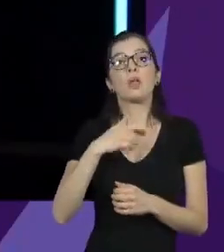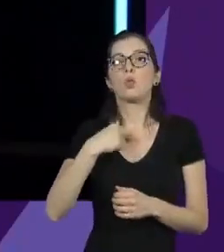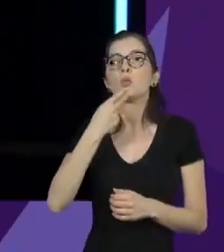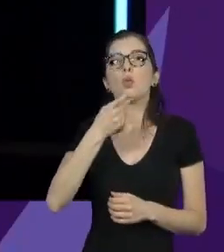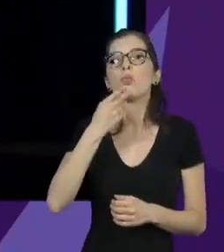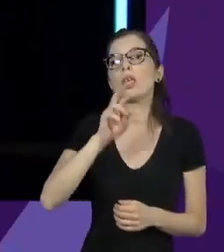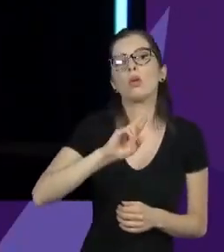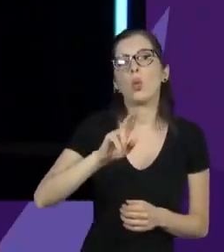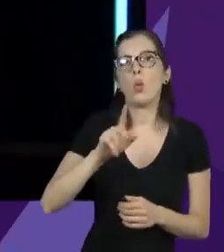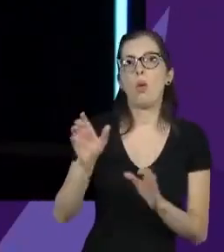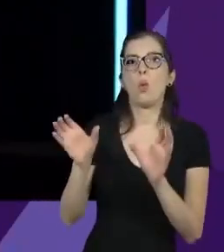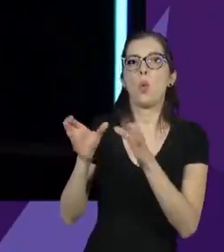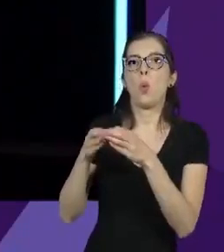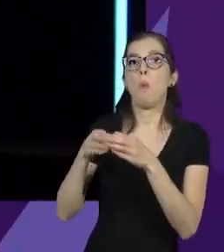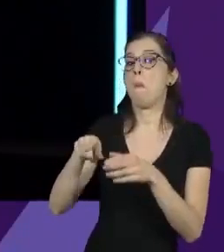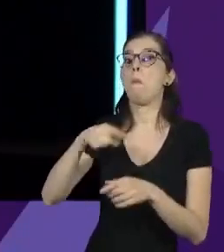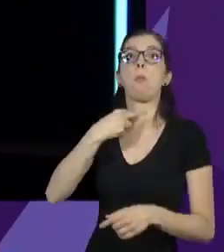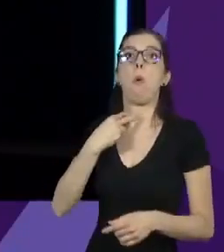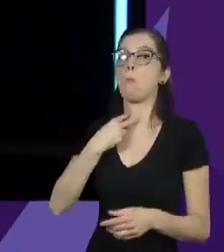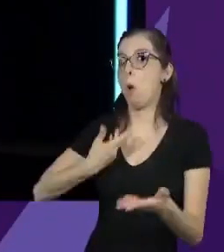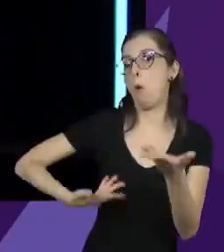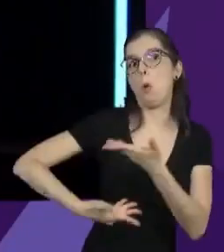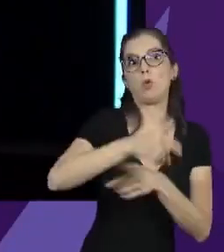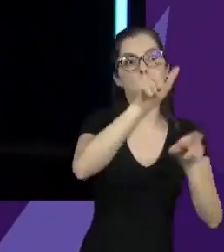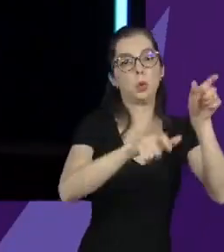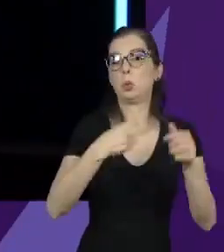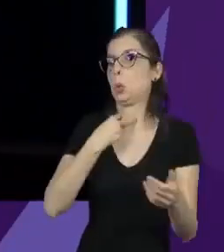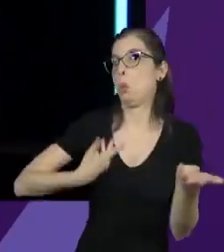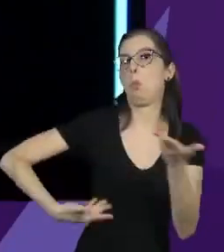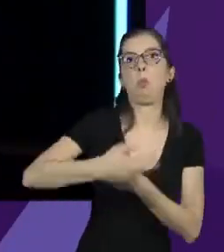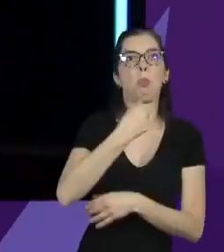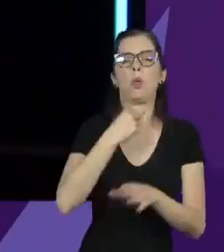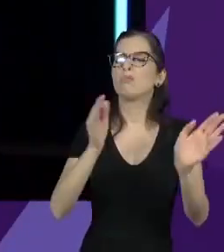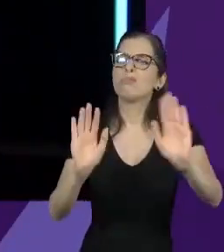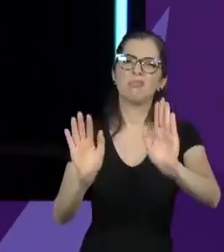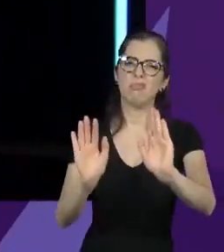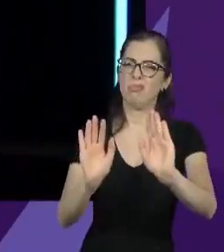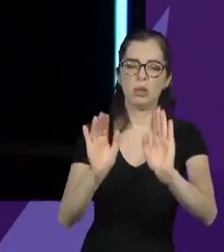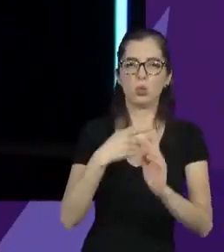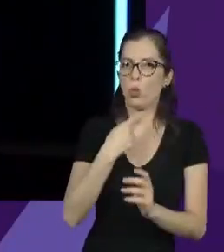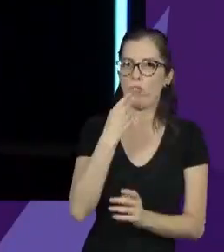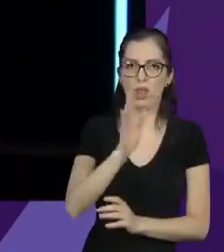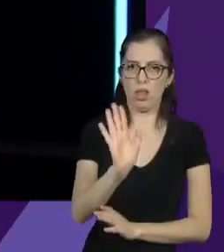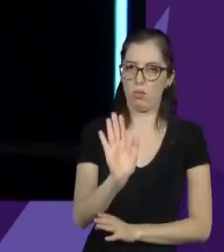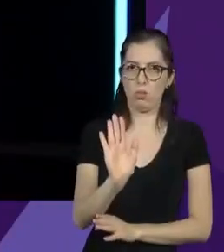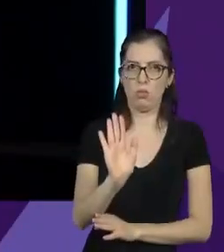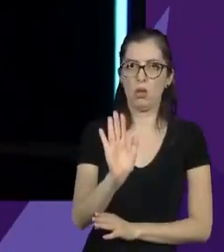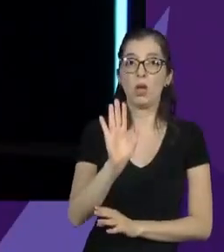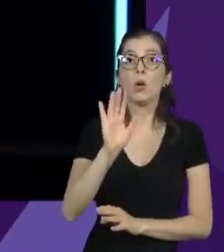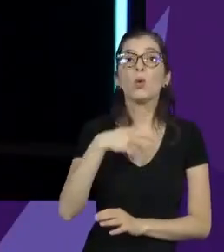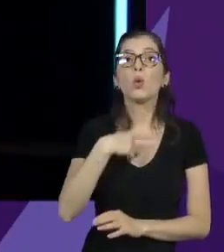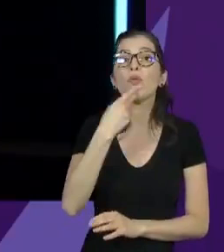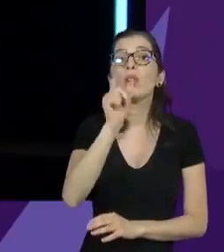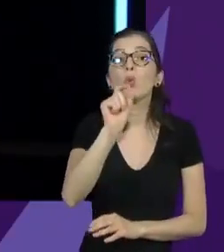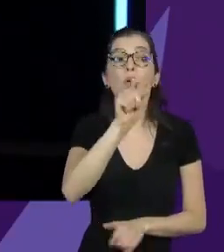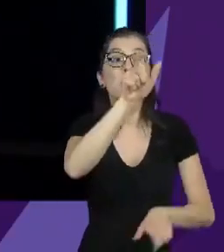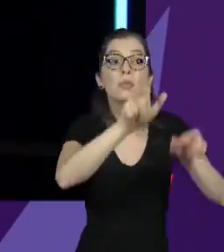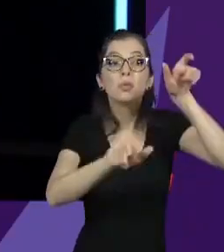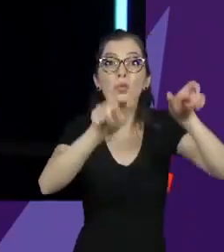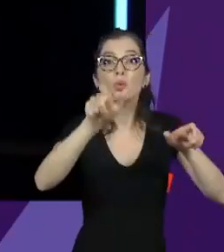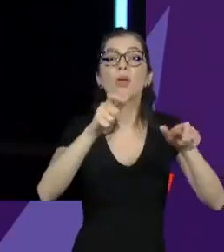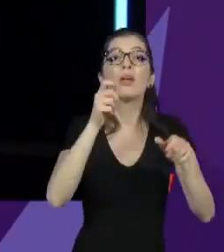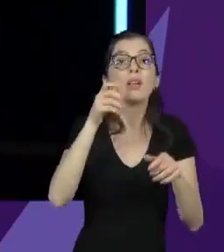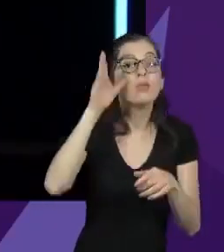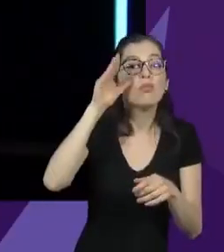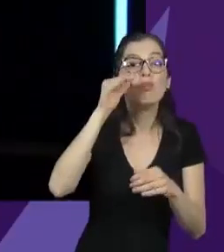não pode interagir com votos ou, você, senhores, online, at